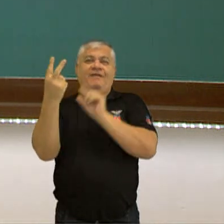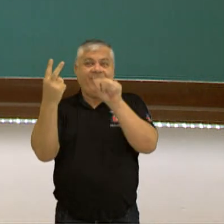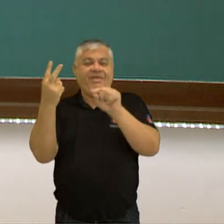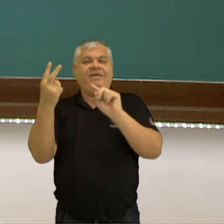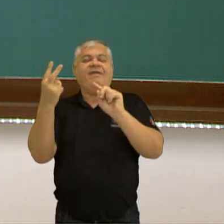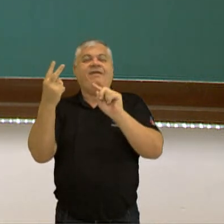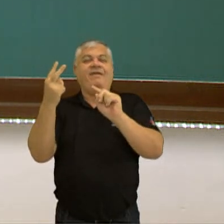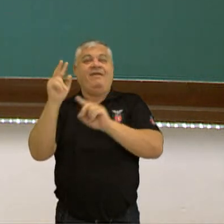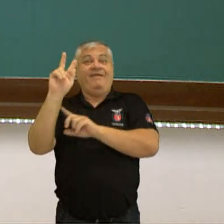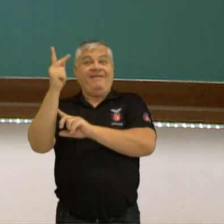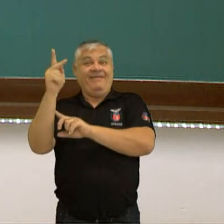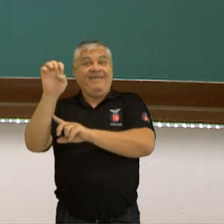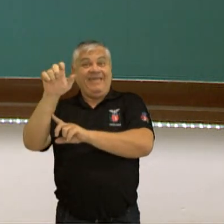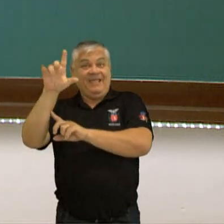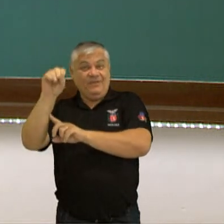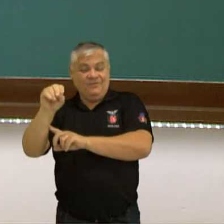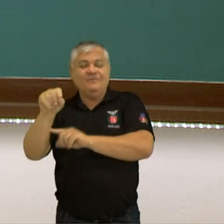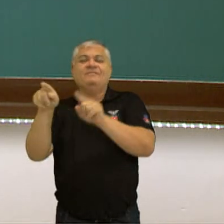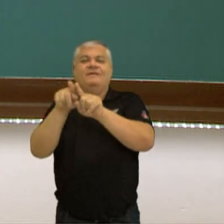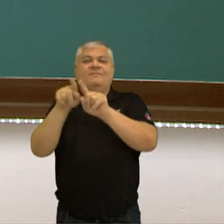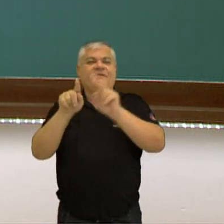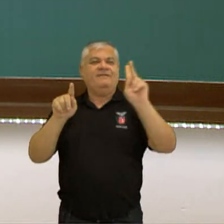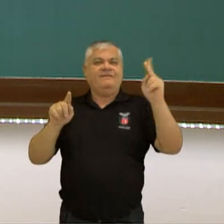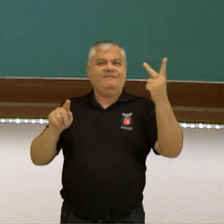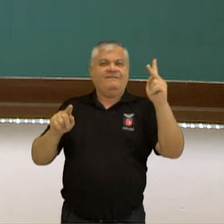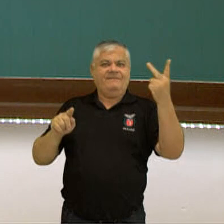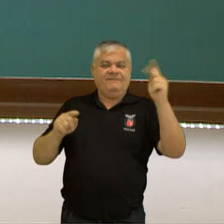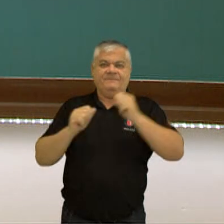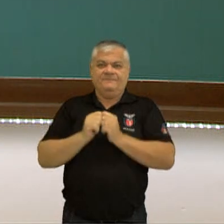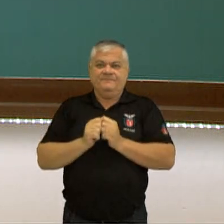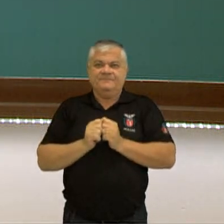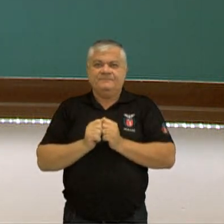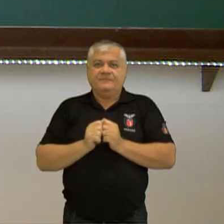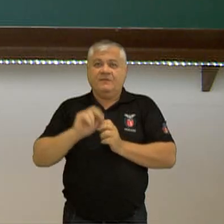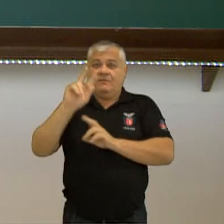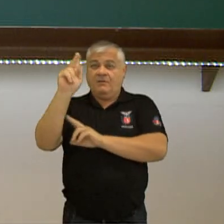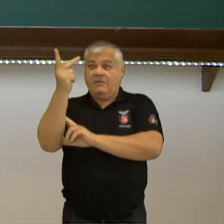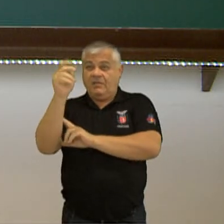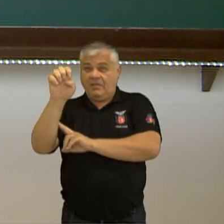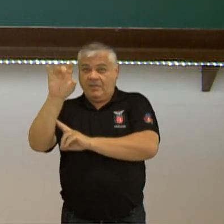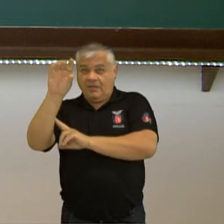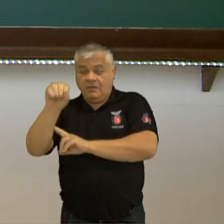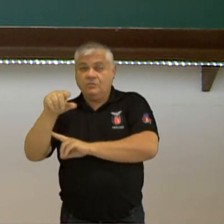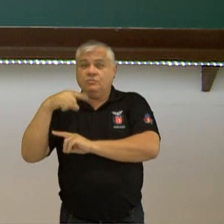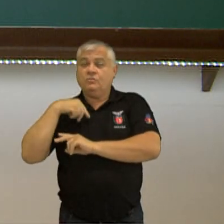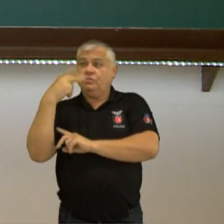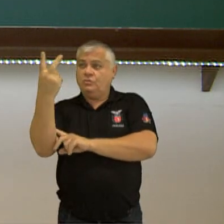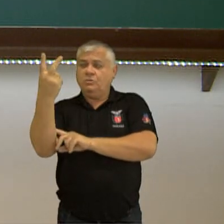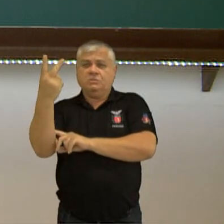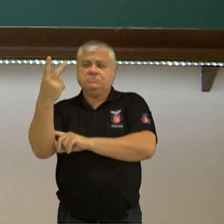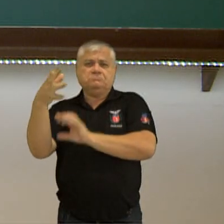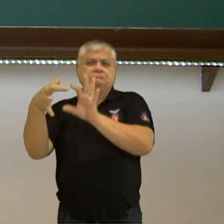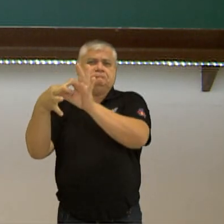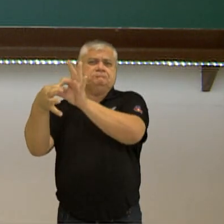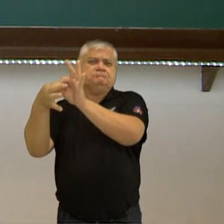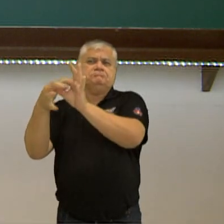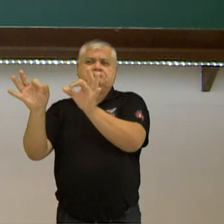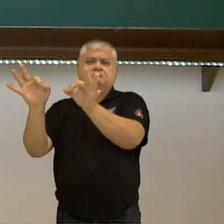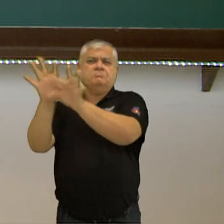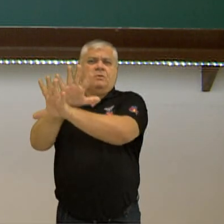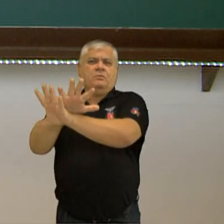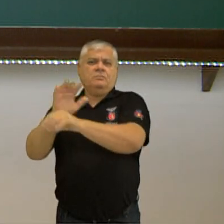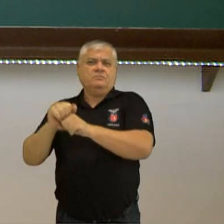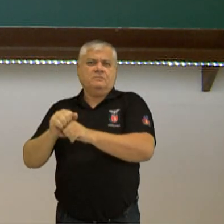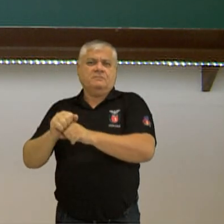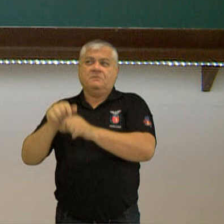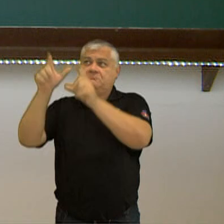exemplo, do hélio e o caso do elemento hidrogênio. O hélio, ele com 2 elétrons, ele já está estável, por isso que ele está lá no grupo